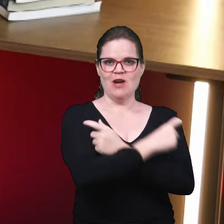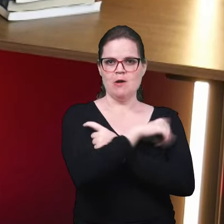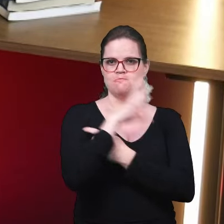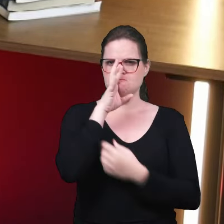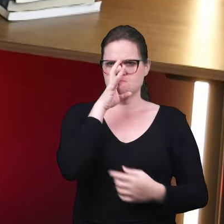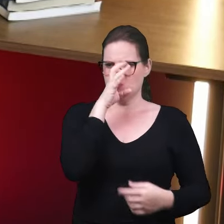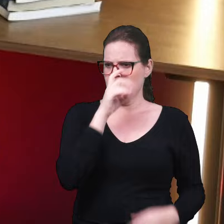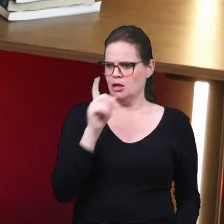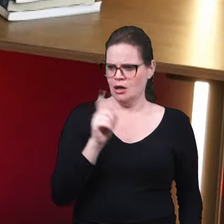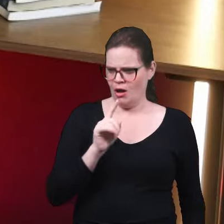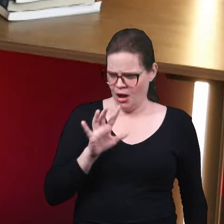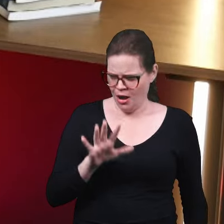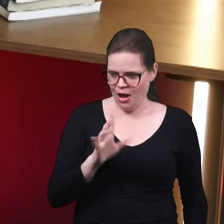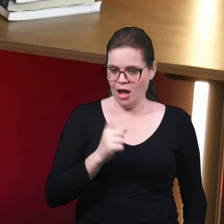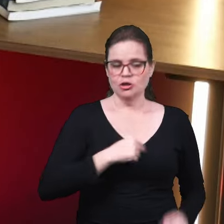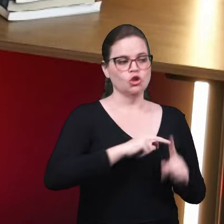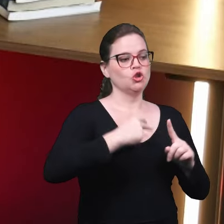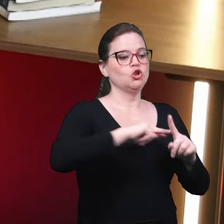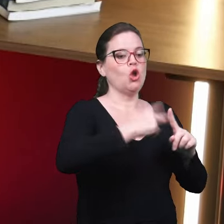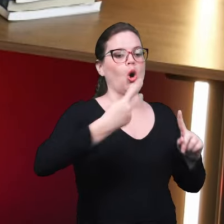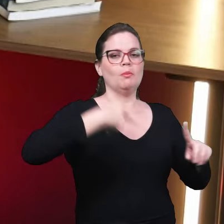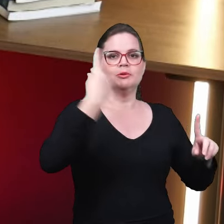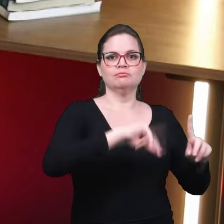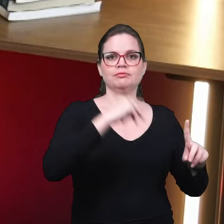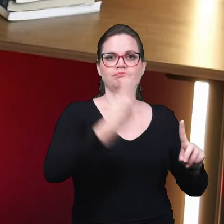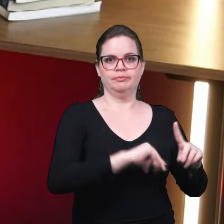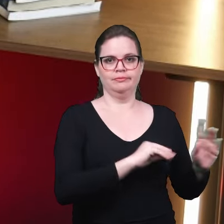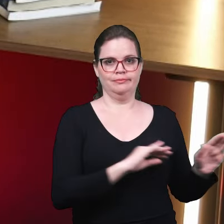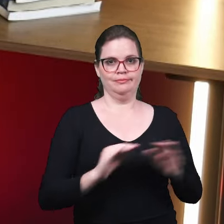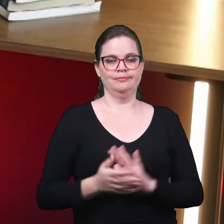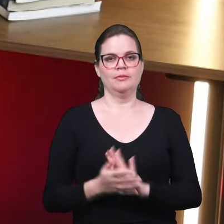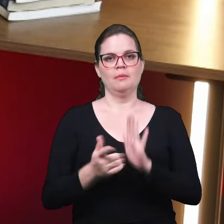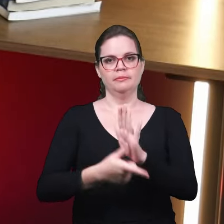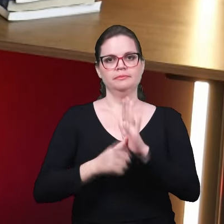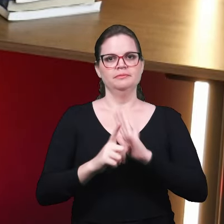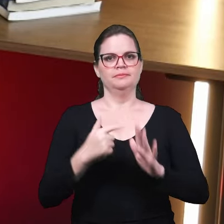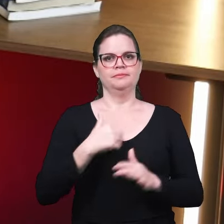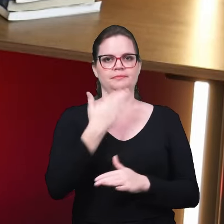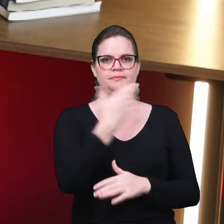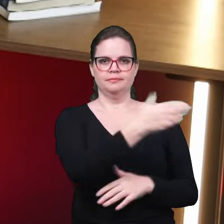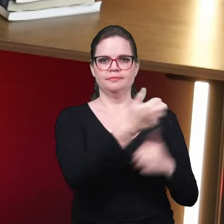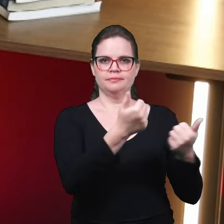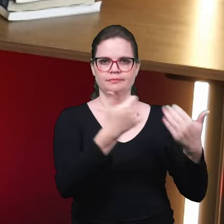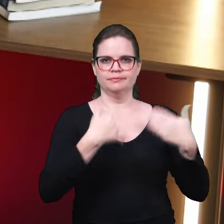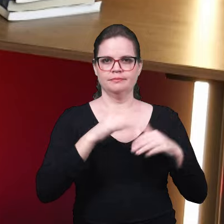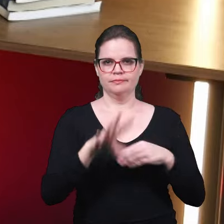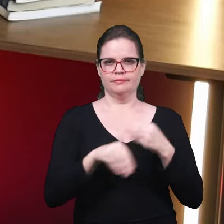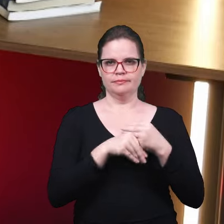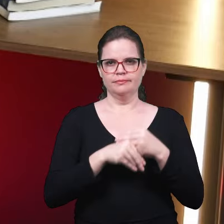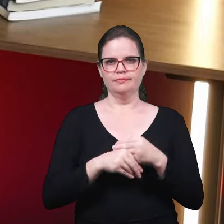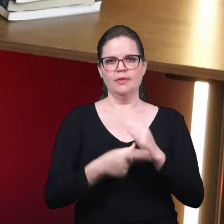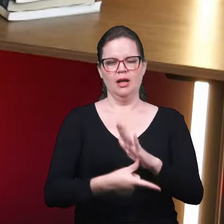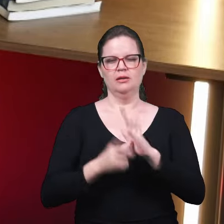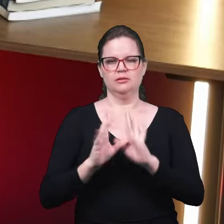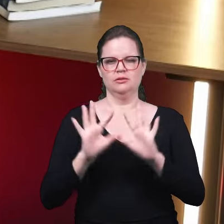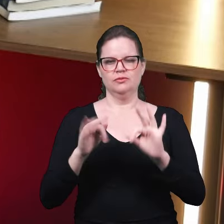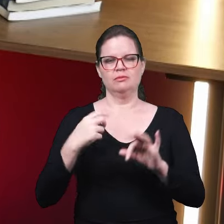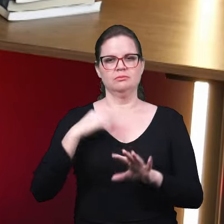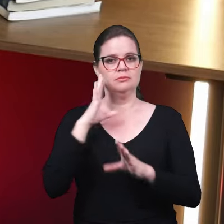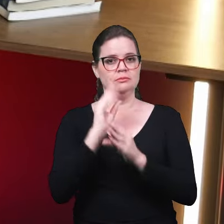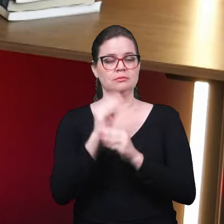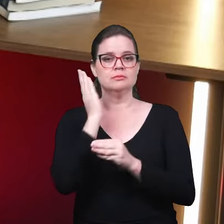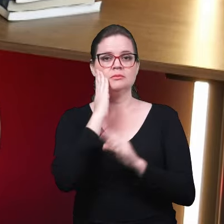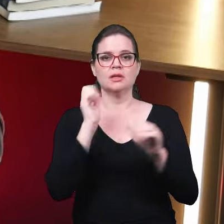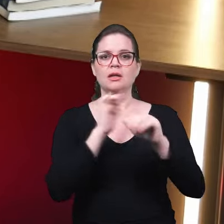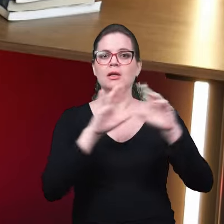Sim. Eu gostaria até que você falasse um pouquinho aqui, antes de nós encerrarmos essa primeira parte, para que nós possamos entender aqui o